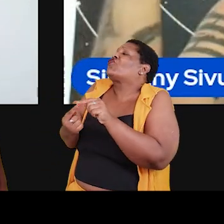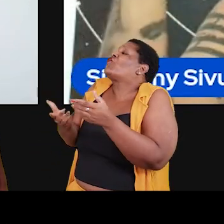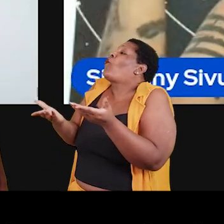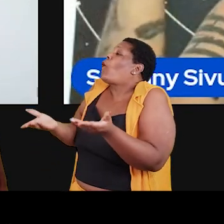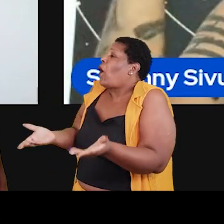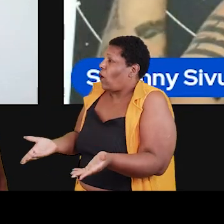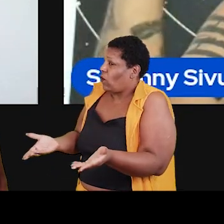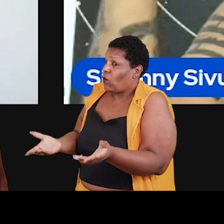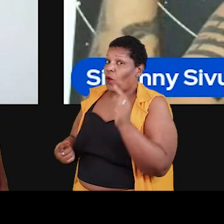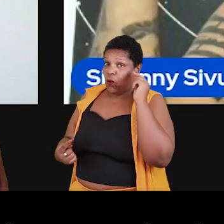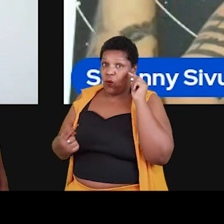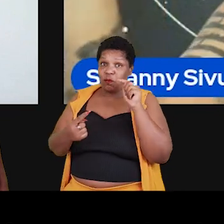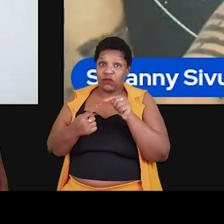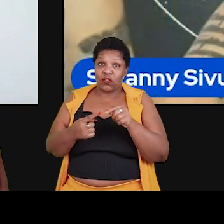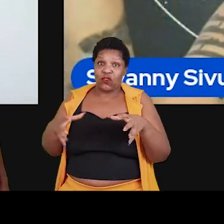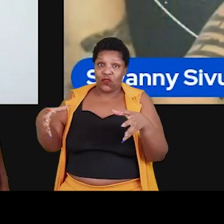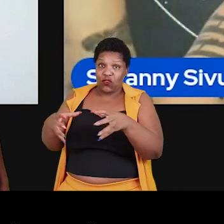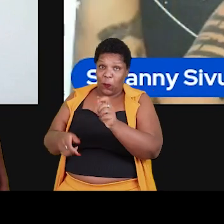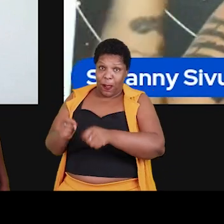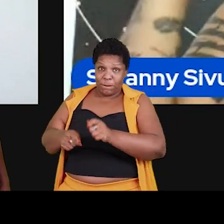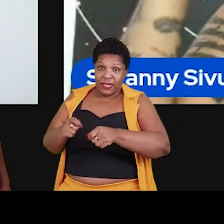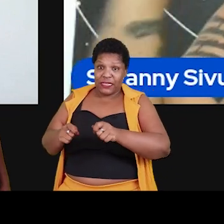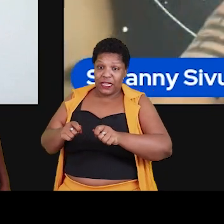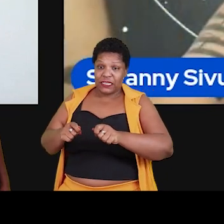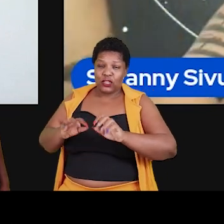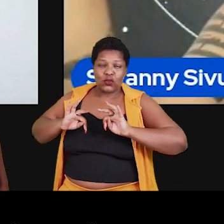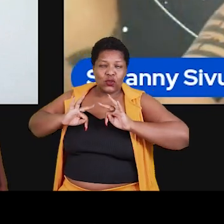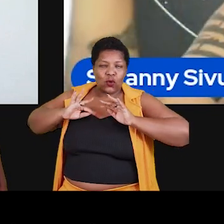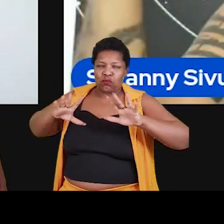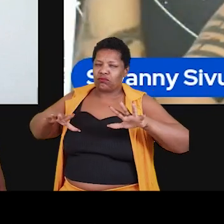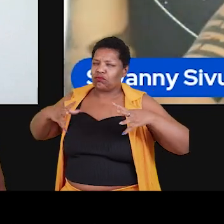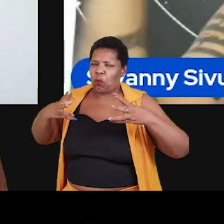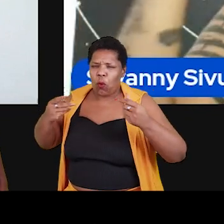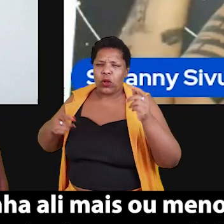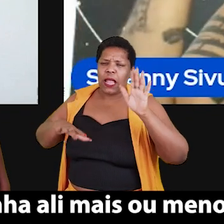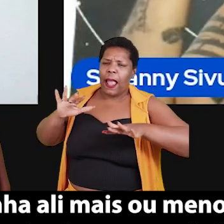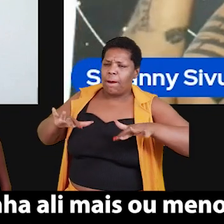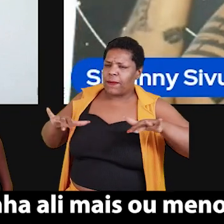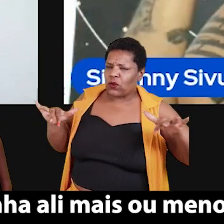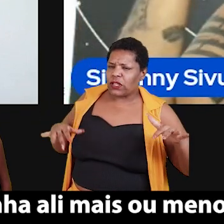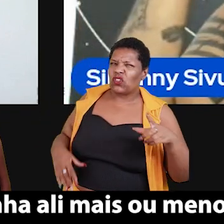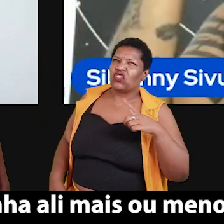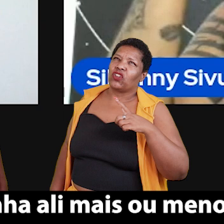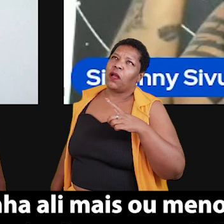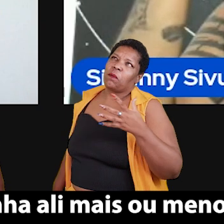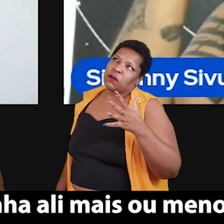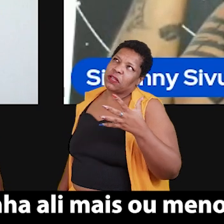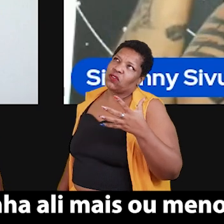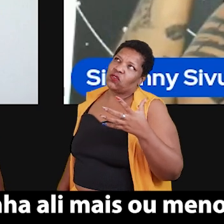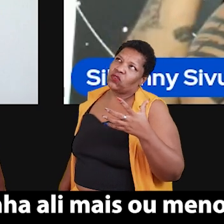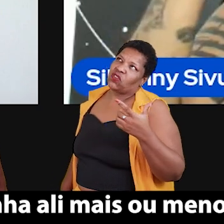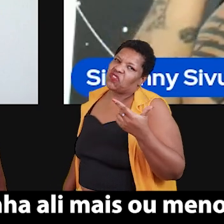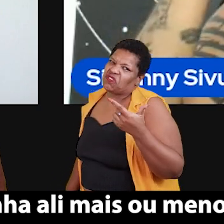né? É que eles fossem uma banda que tocasse muito, muitas percussões, né? A gente tinha ali mais ou